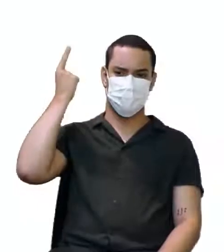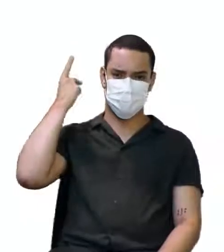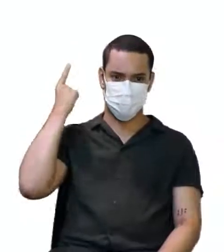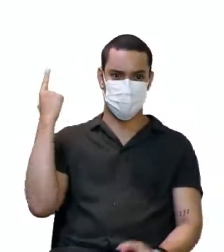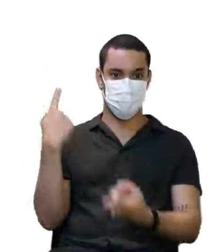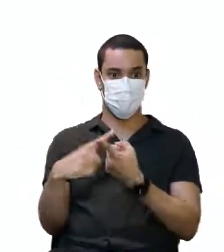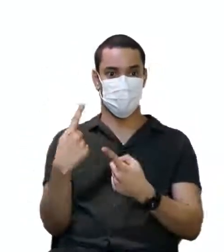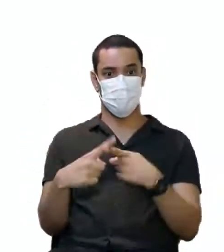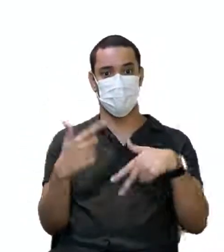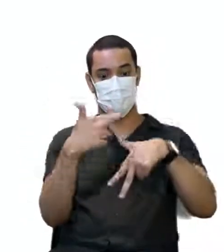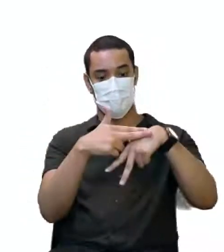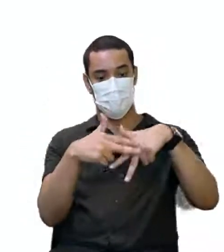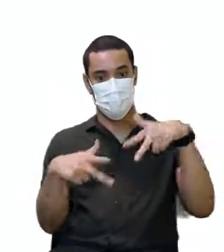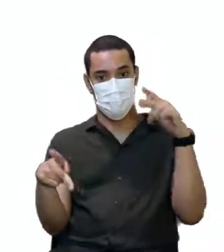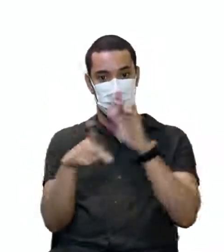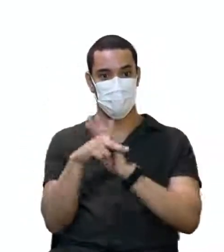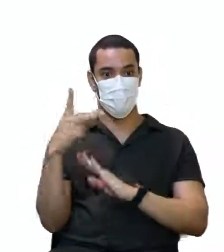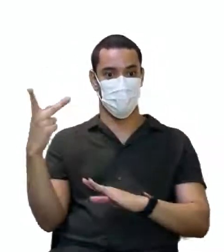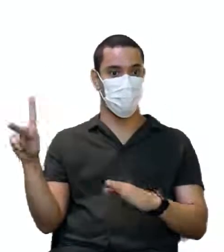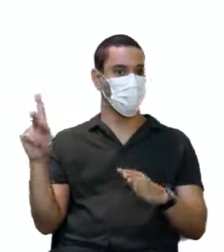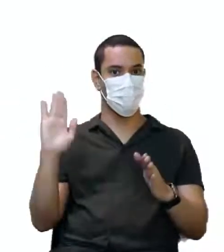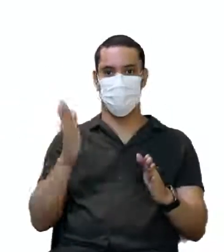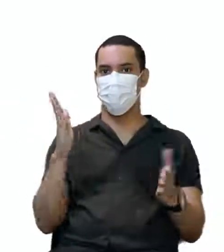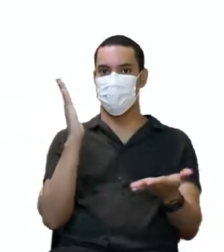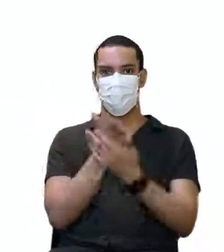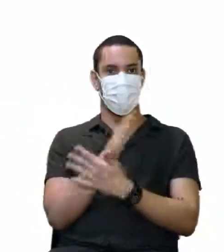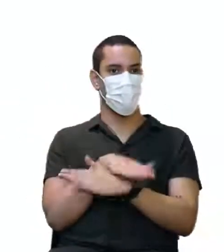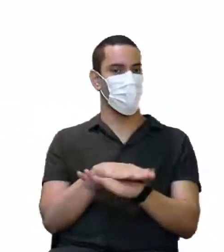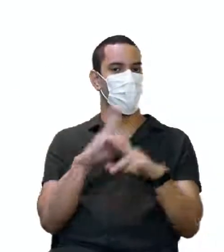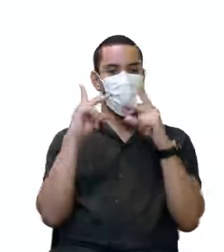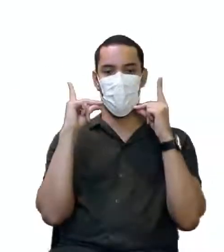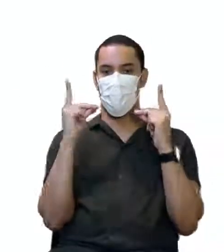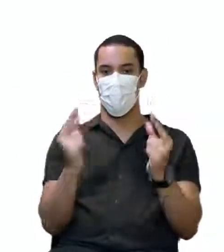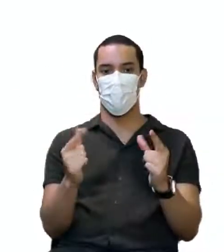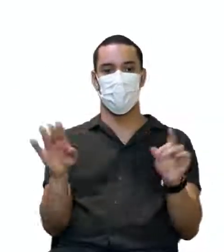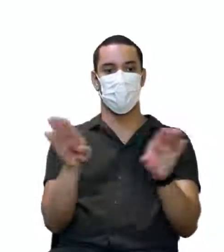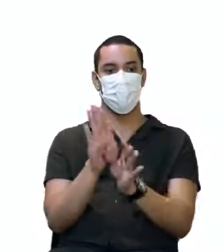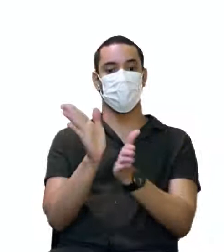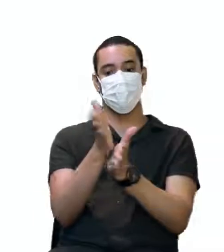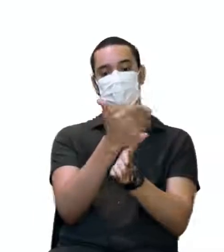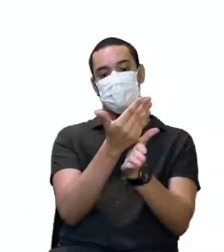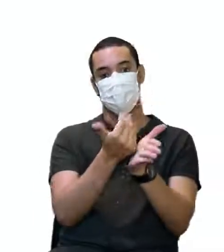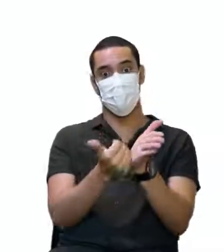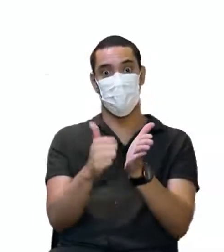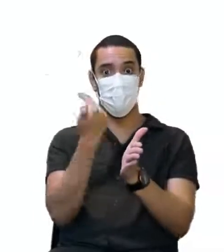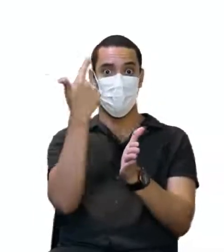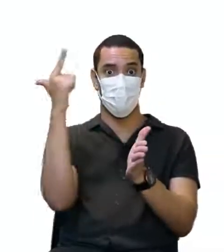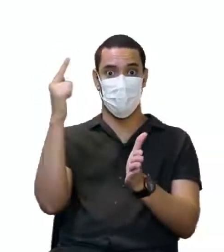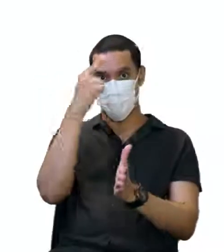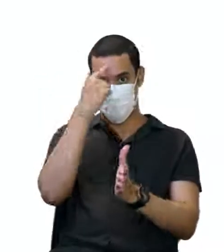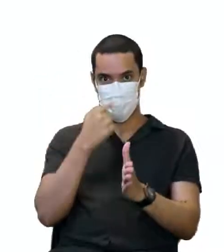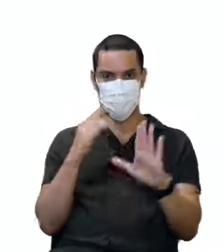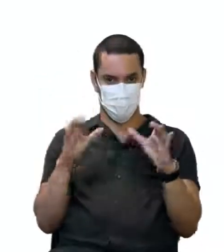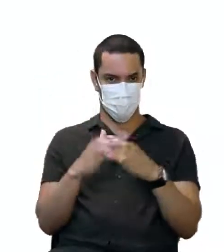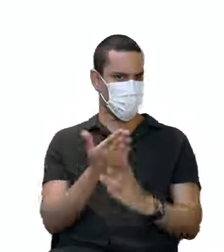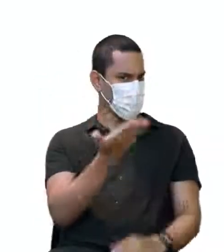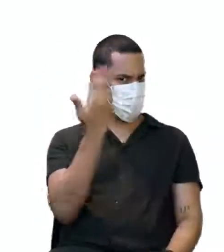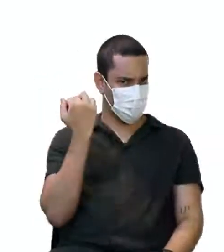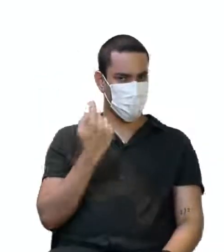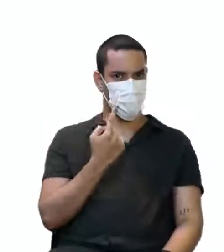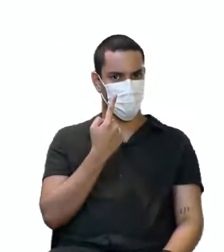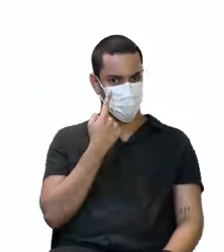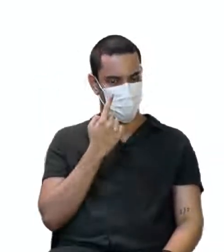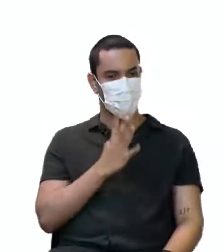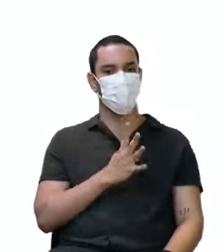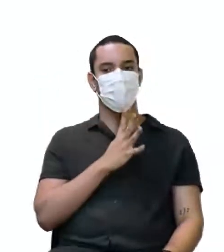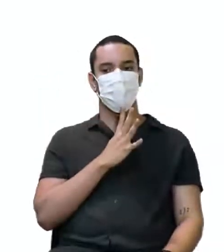Esse gênero de hominídeo extinto se dividia também em diversas outras espécies. Vamos conhecer?